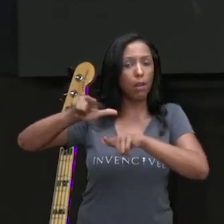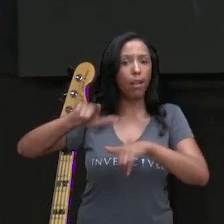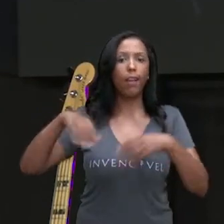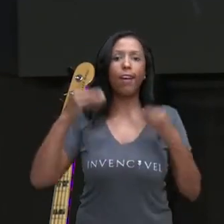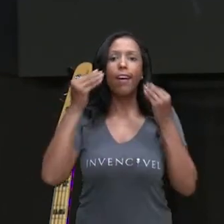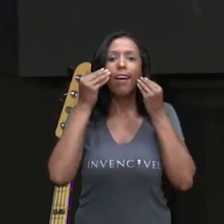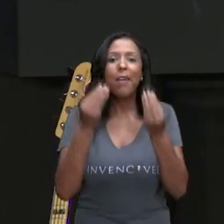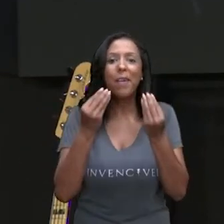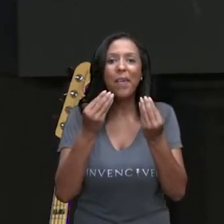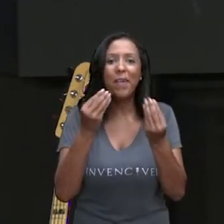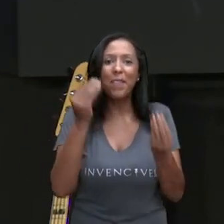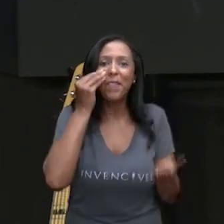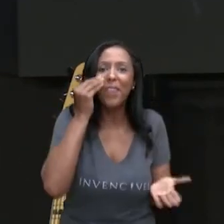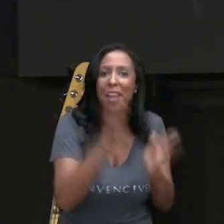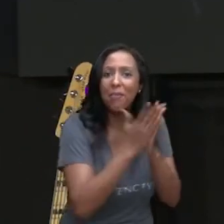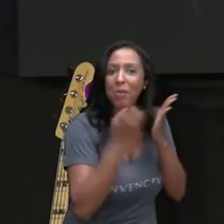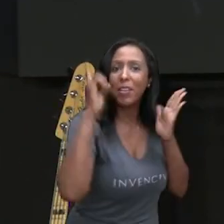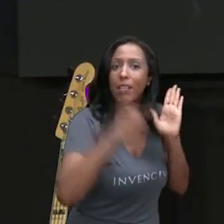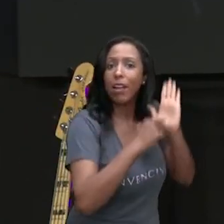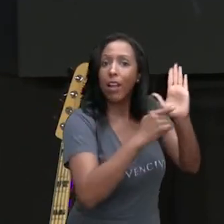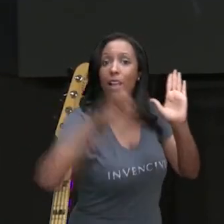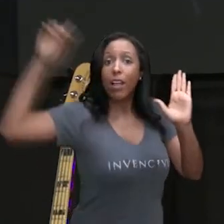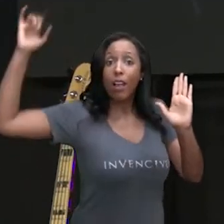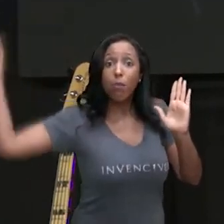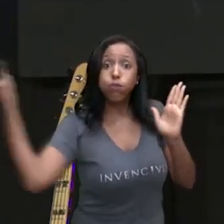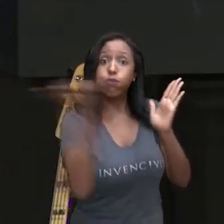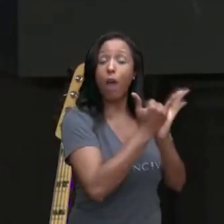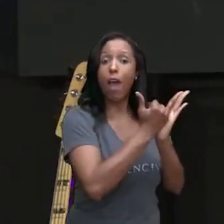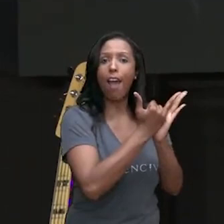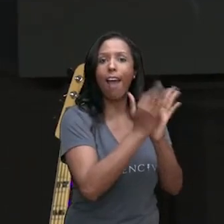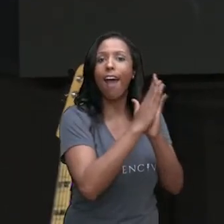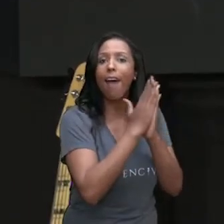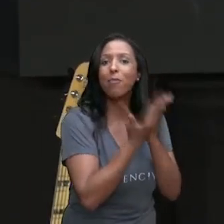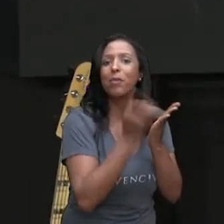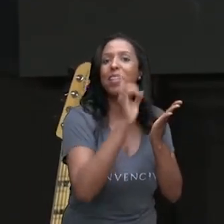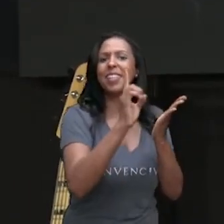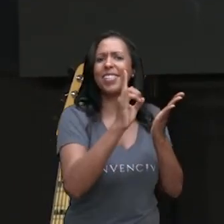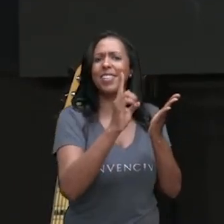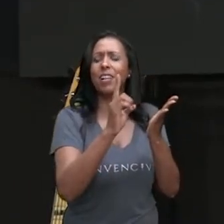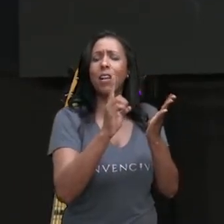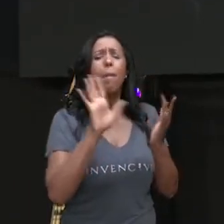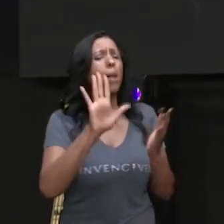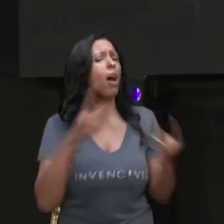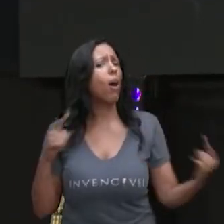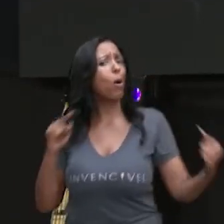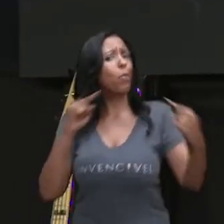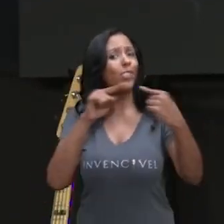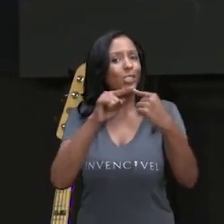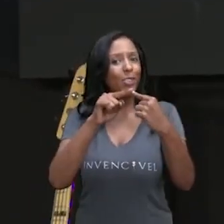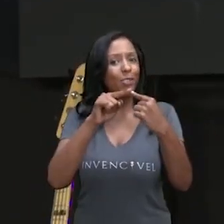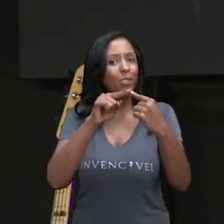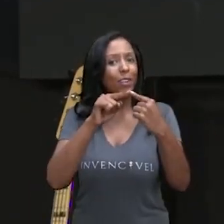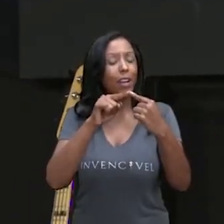é inspirada por Deus e útil. O final é para toda boa obra. Tem um recheio aqui.